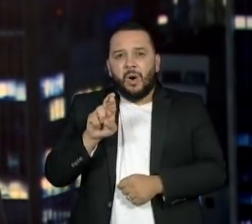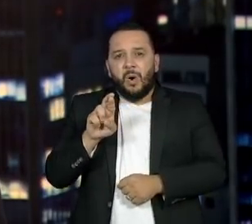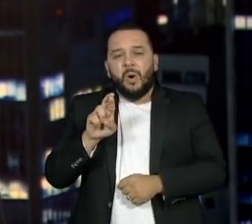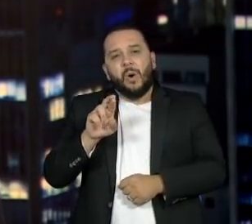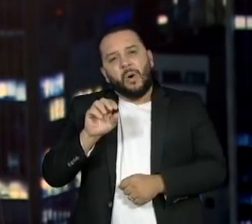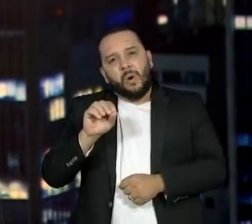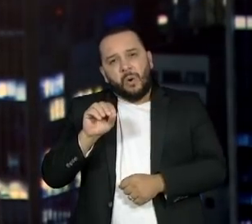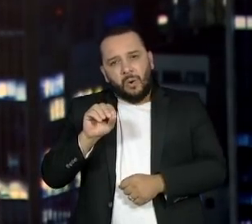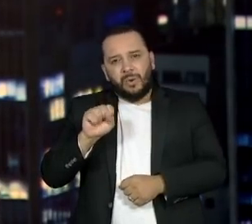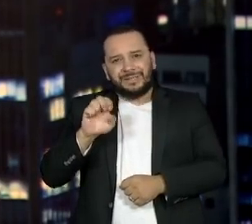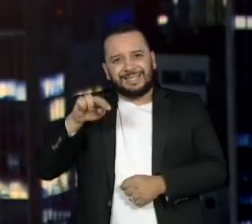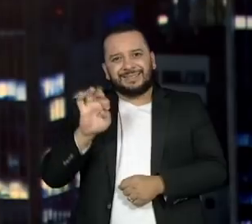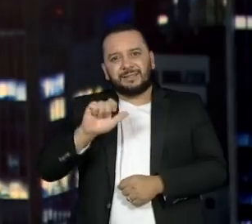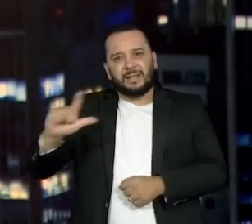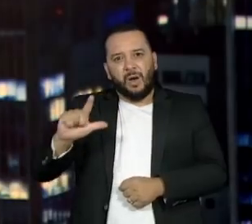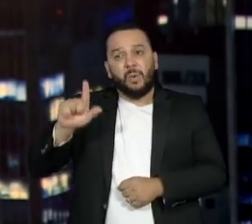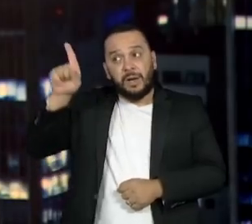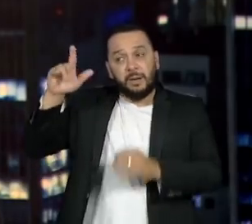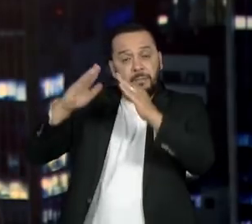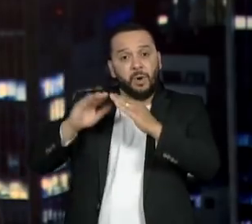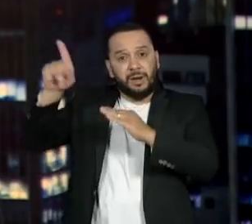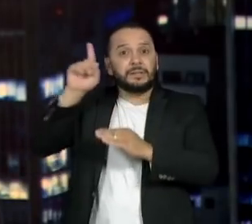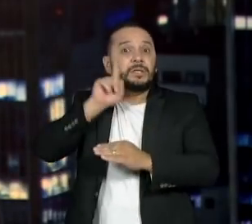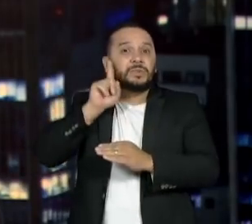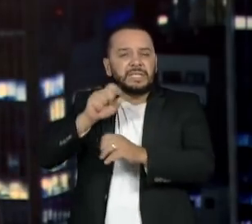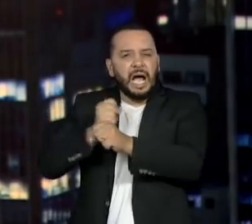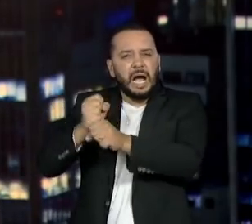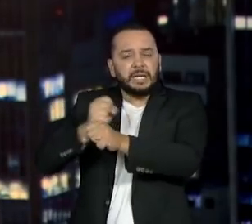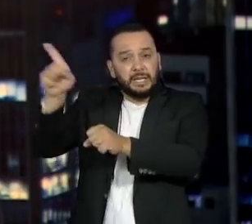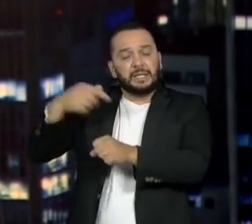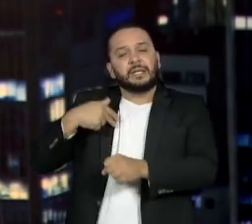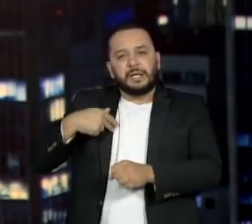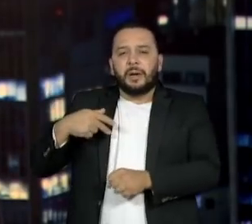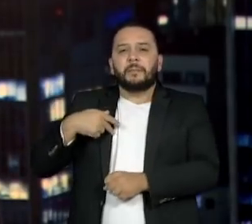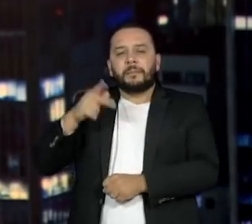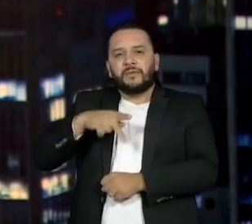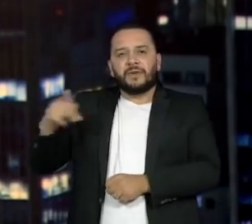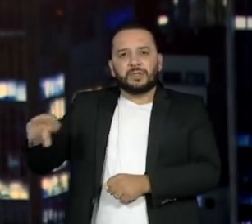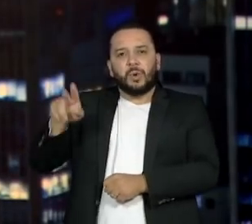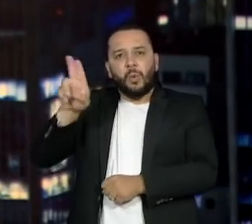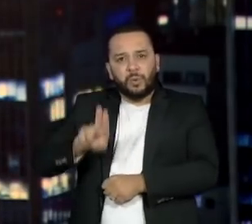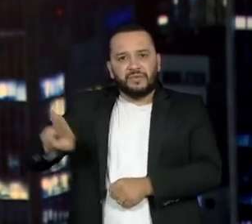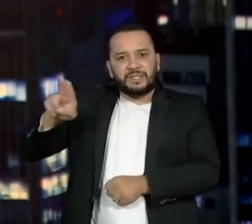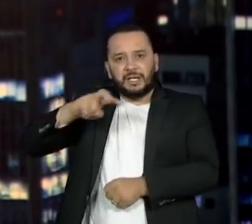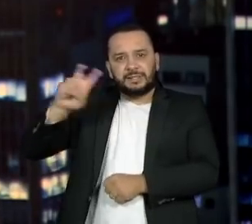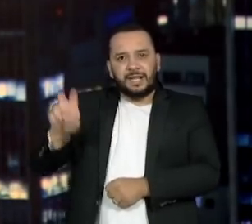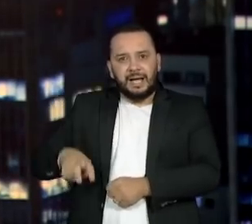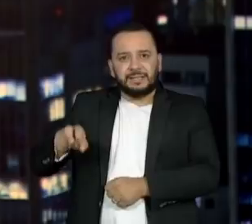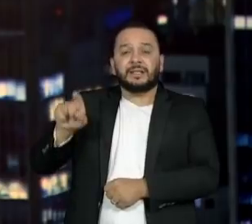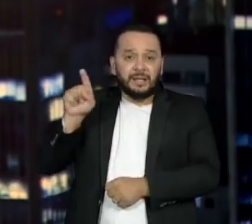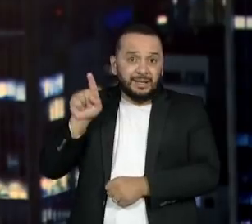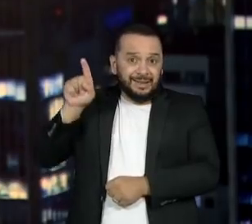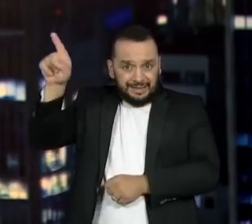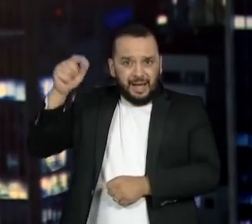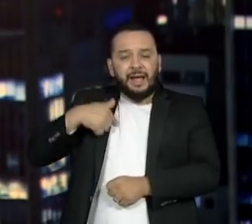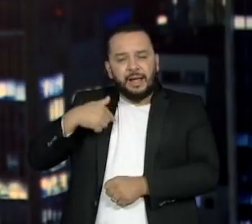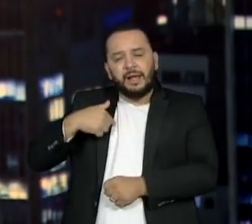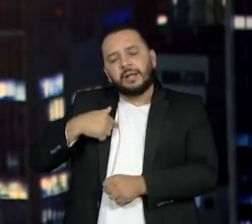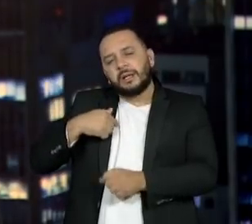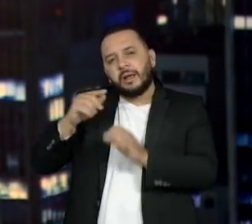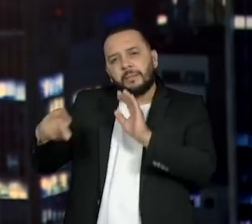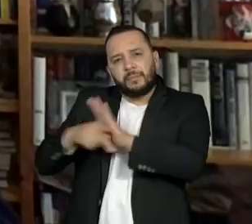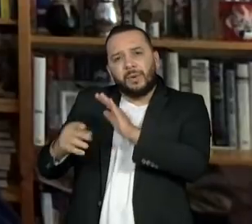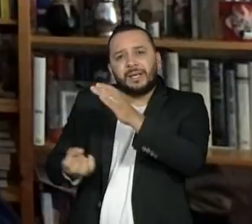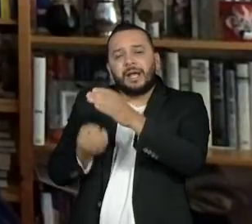há muitos anos nos Estados Unidos, é professor da Universidade do Texas e fundador do Centro Knight de Jornalismo para a América. Vamos ouvir